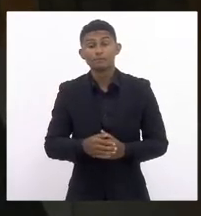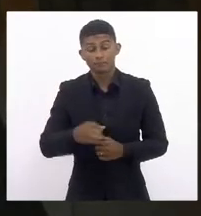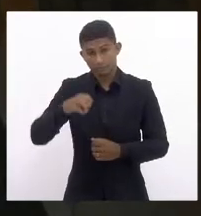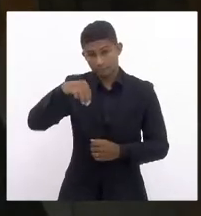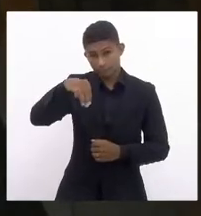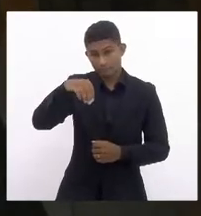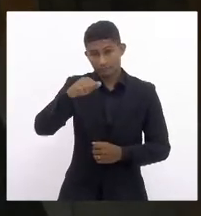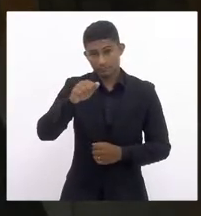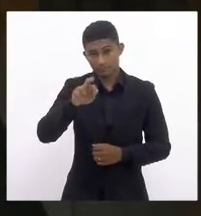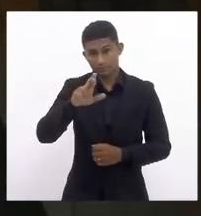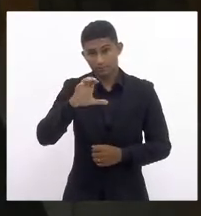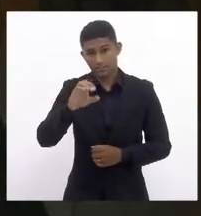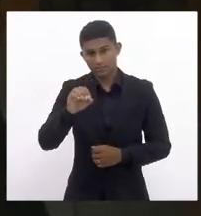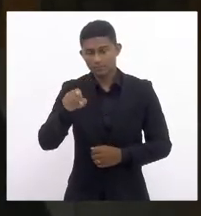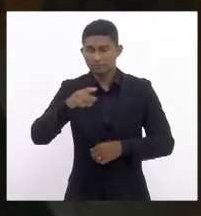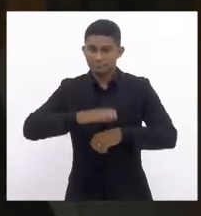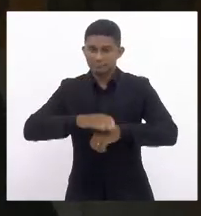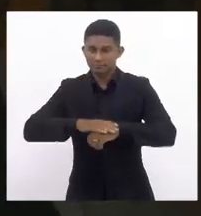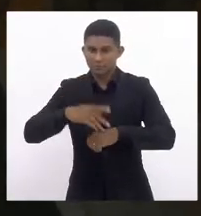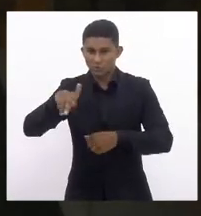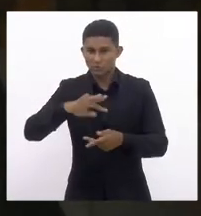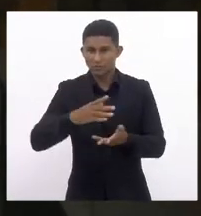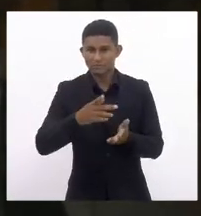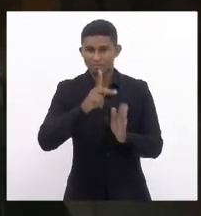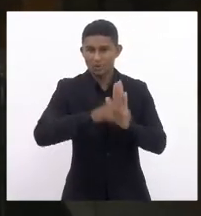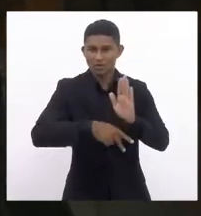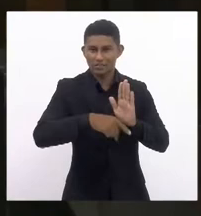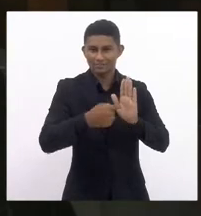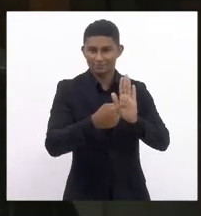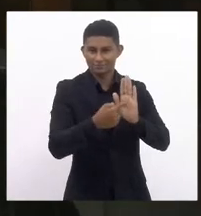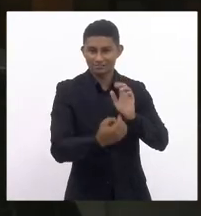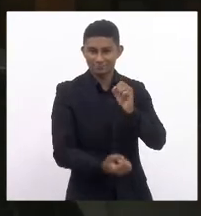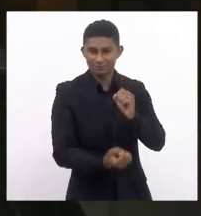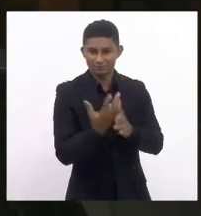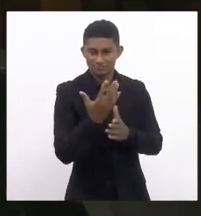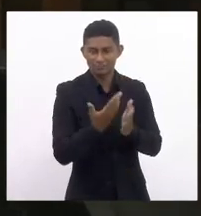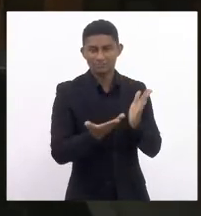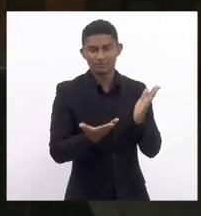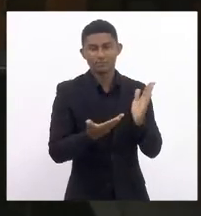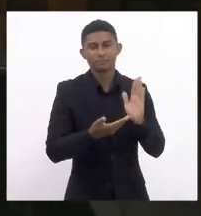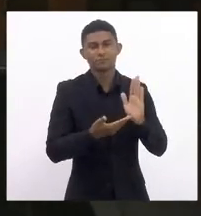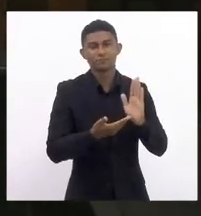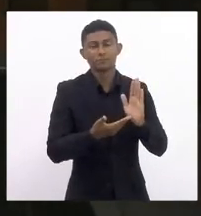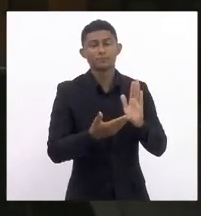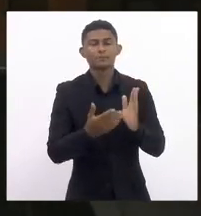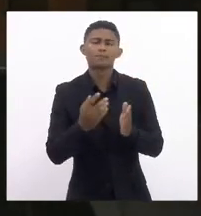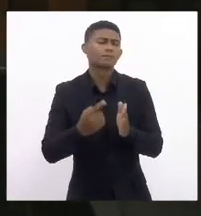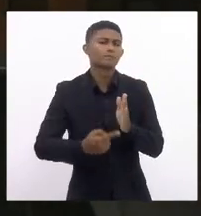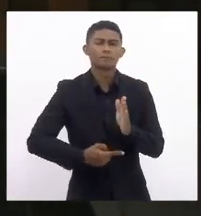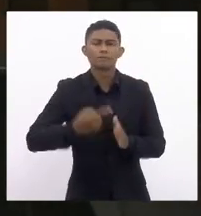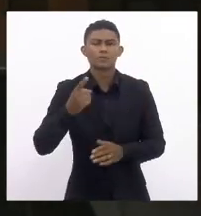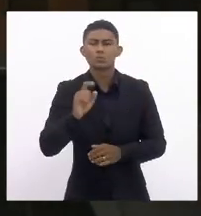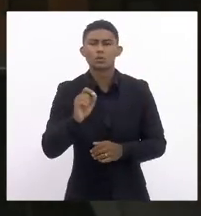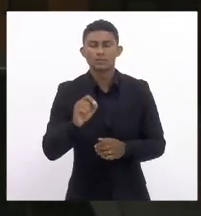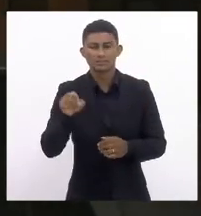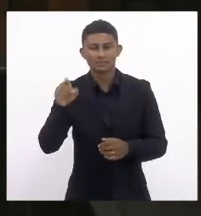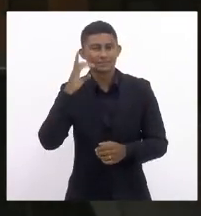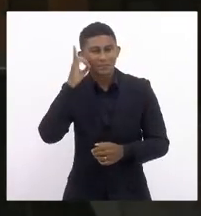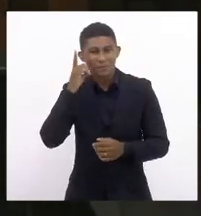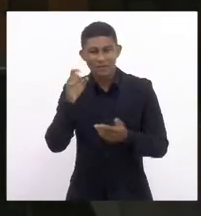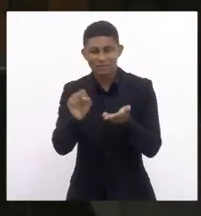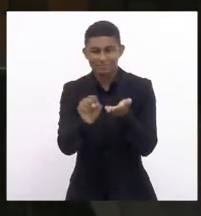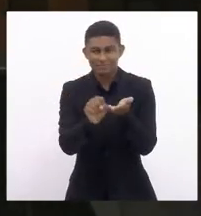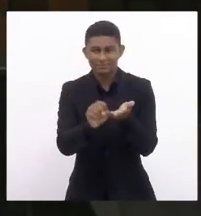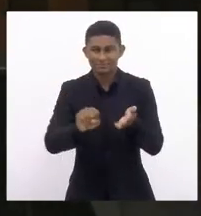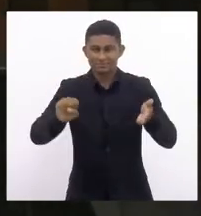deputado Márcio Pacheco, autor desse importante projeto. Quero começar parabenizando o deputado Samuel Malafaia. O deputado